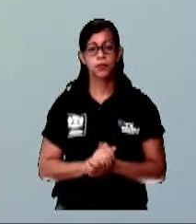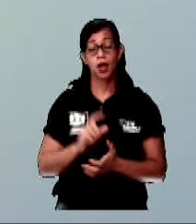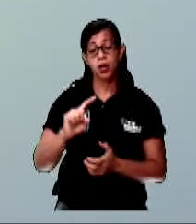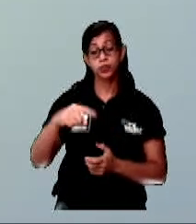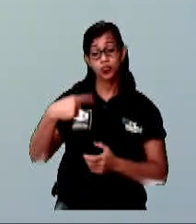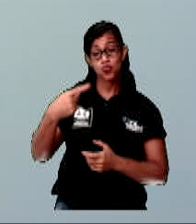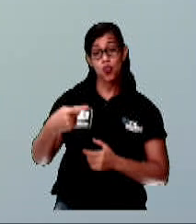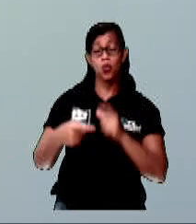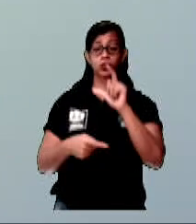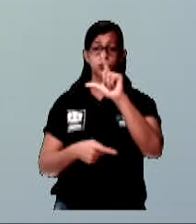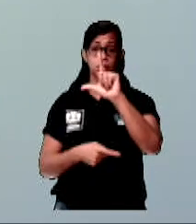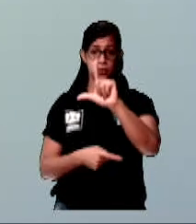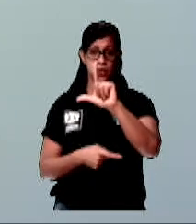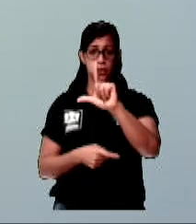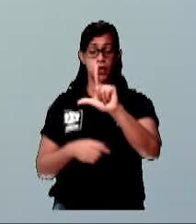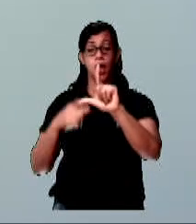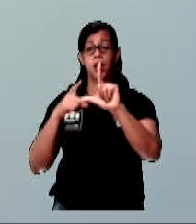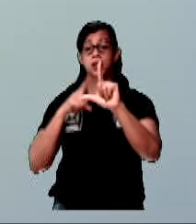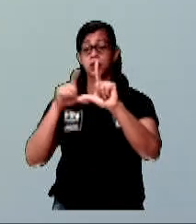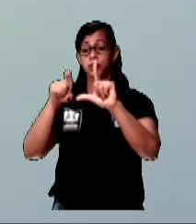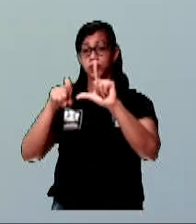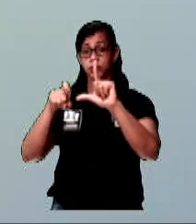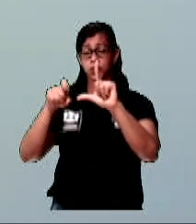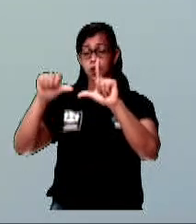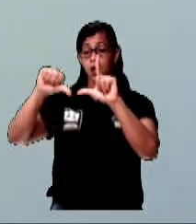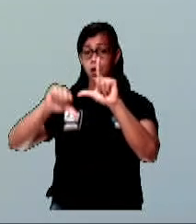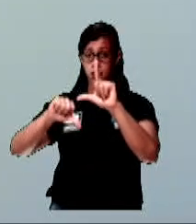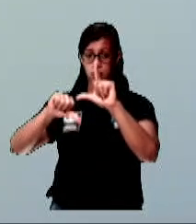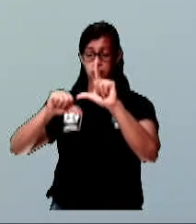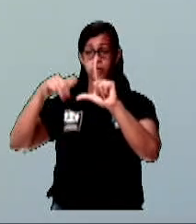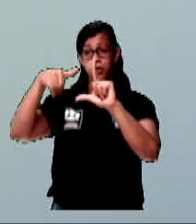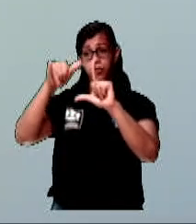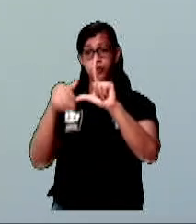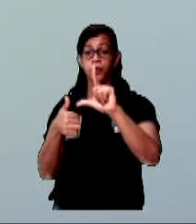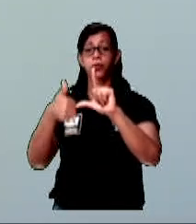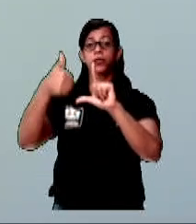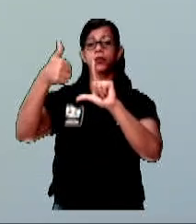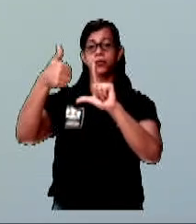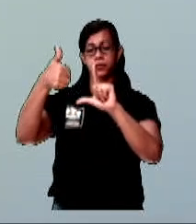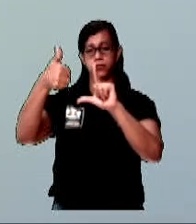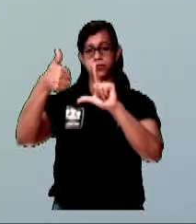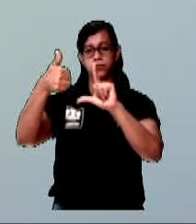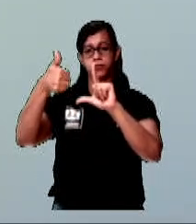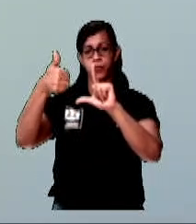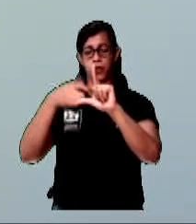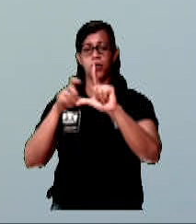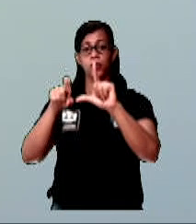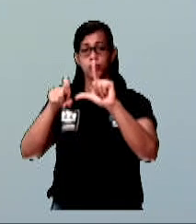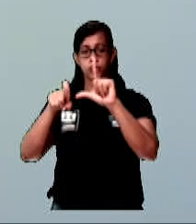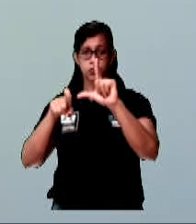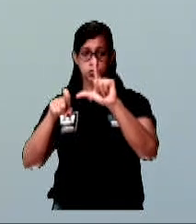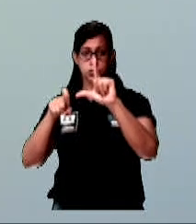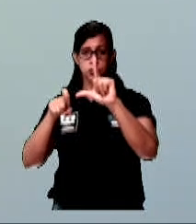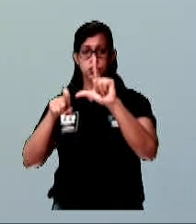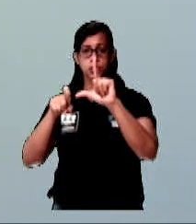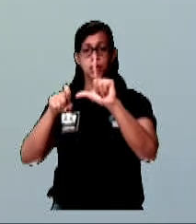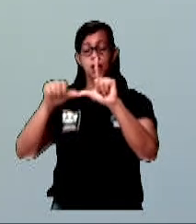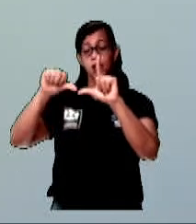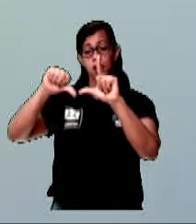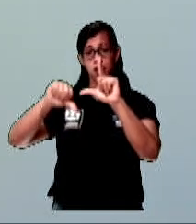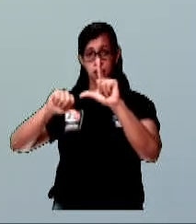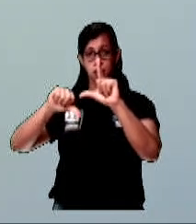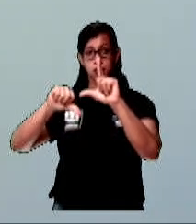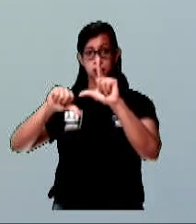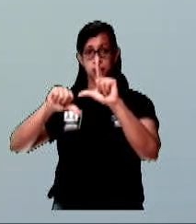gente vai ter o X negativo e o Y positivo, ó. O X está para cá, negativo, e o Y está